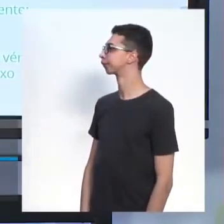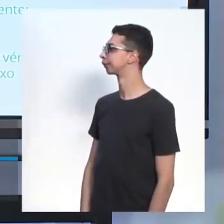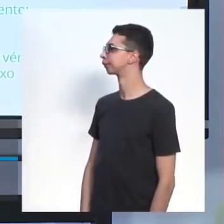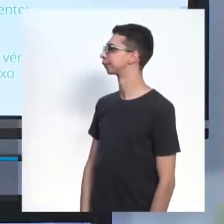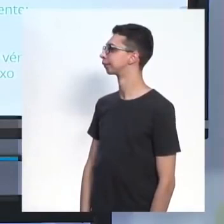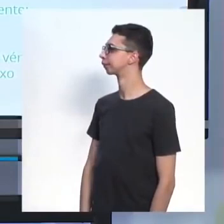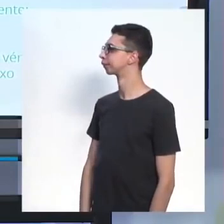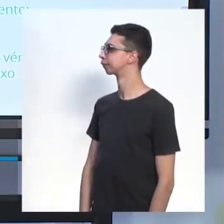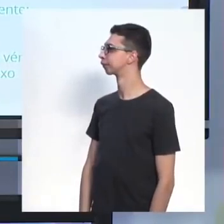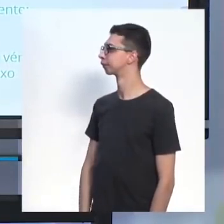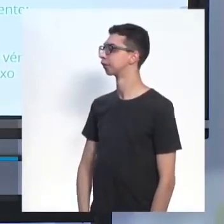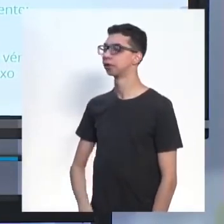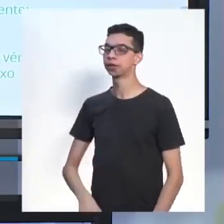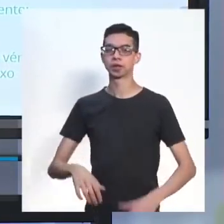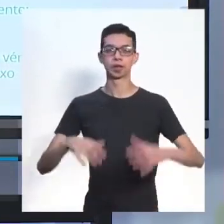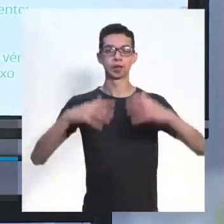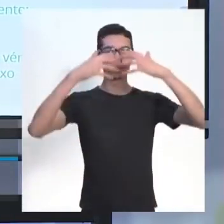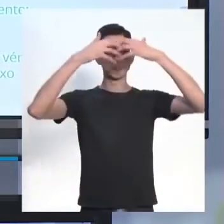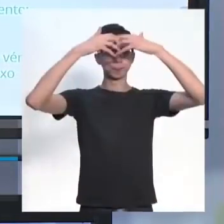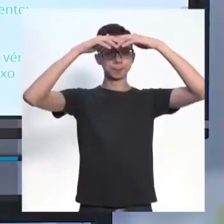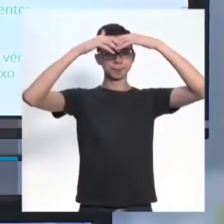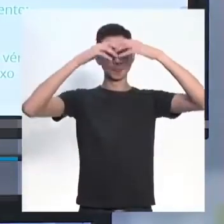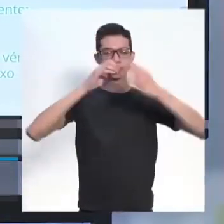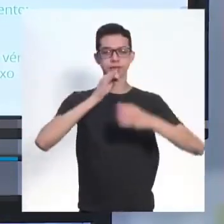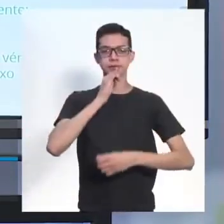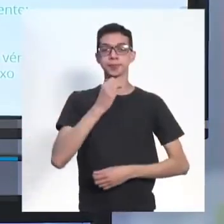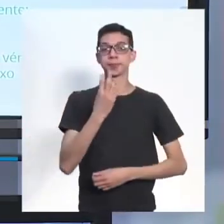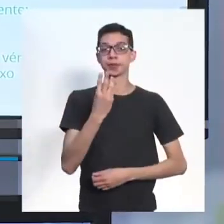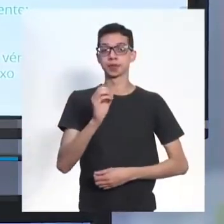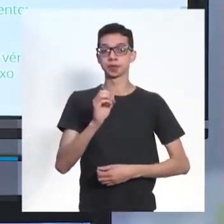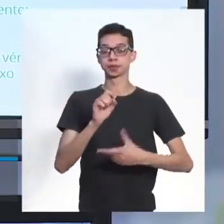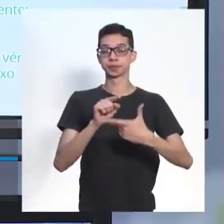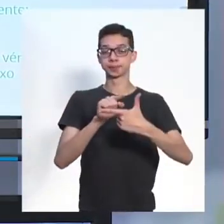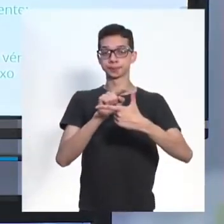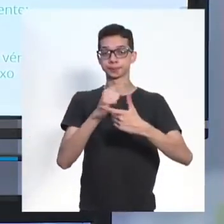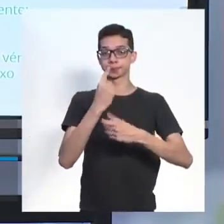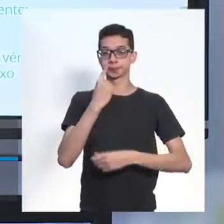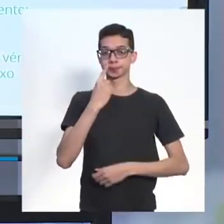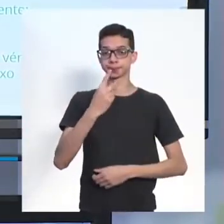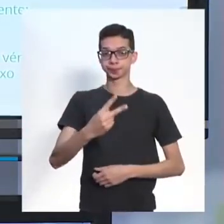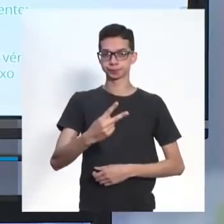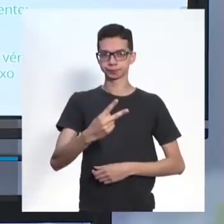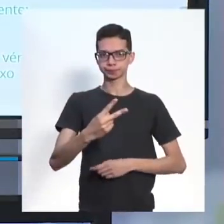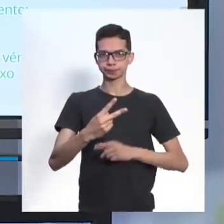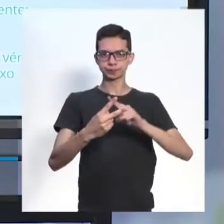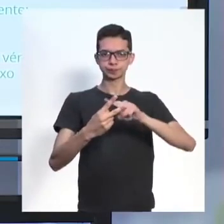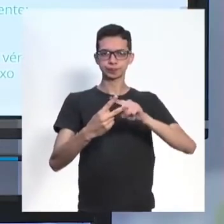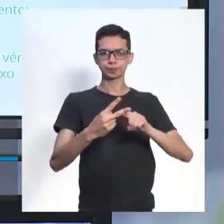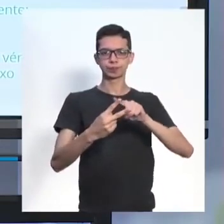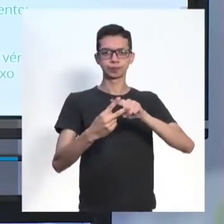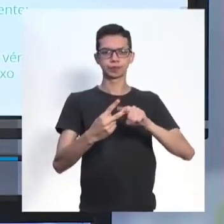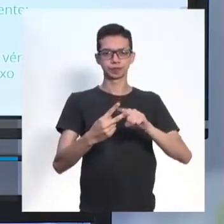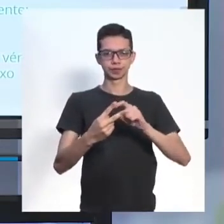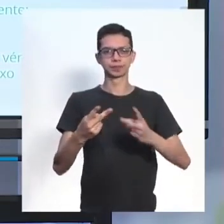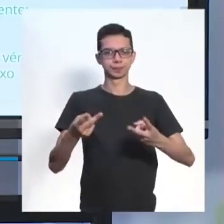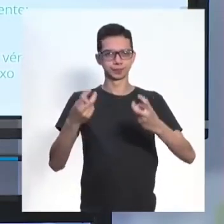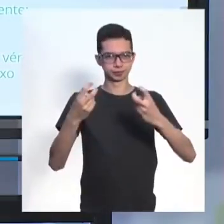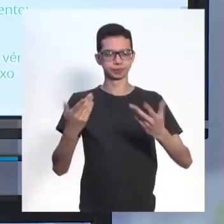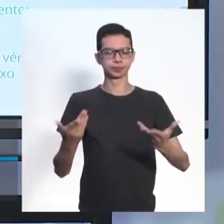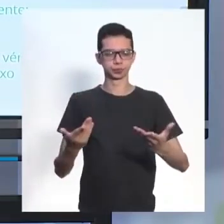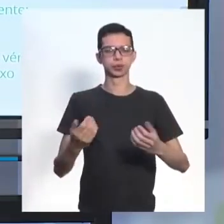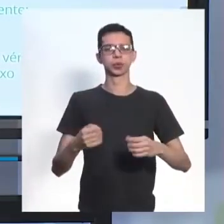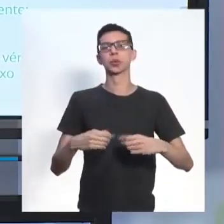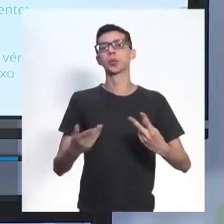ó. O 30 graus oposto pelo vértice aqui, ó, eu encontro esse 30. Qual que é o correspondente do 30? É